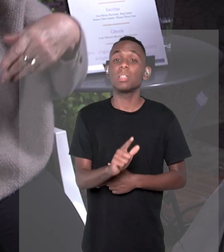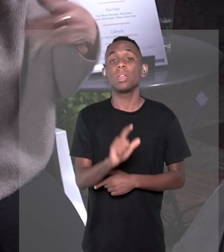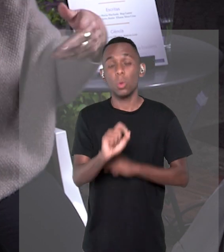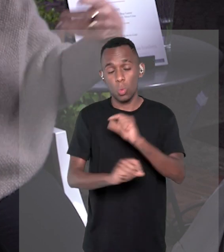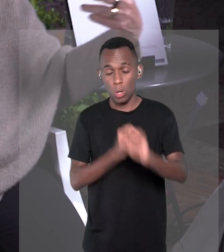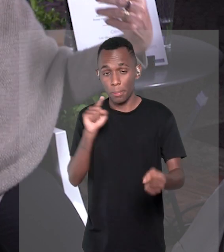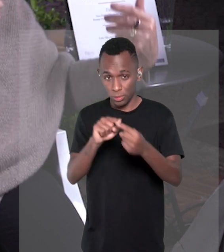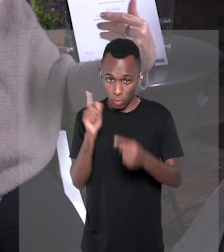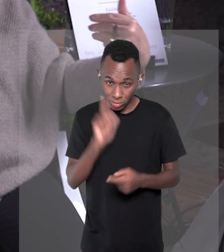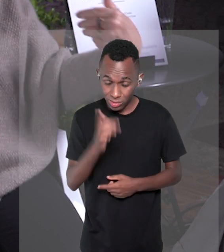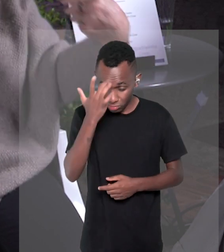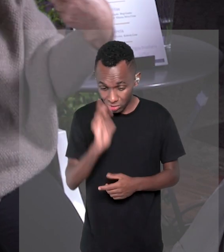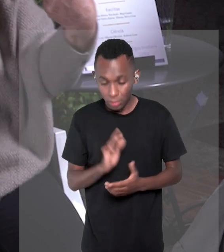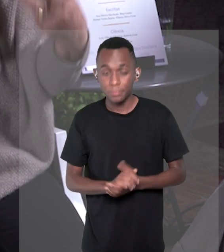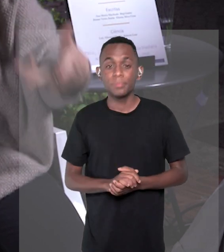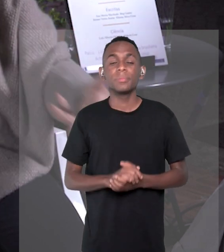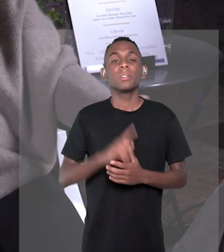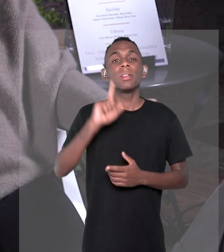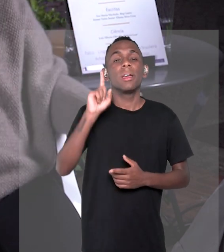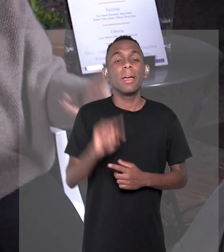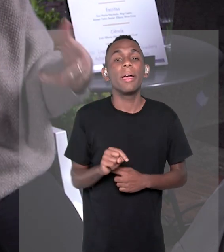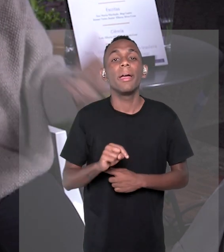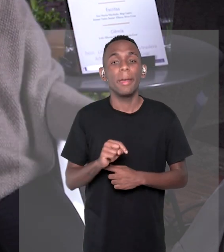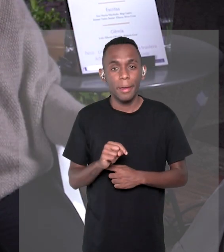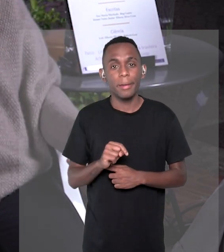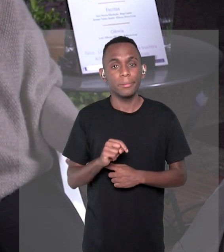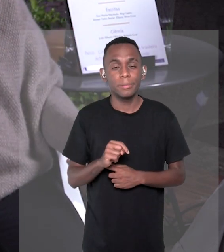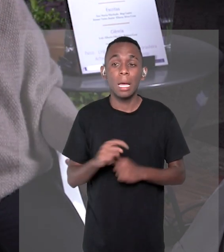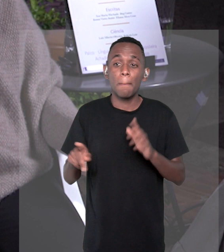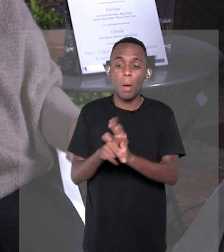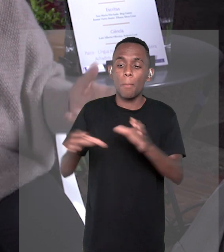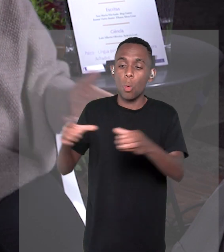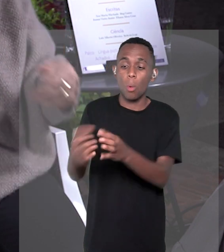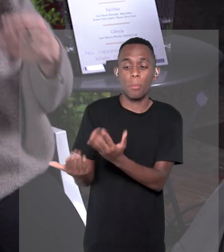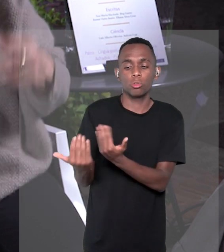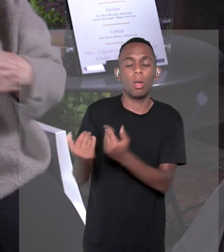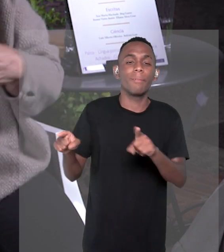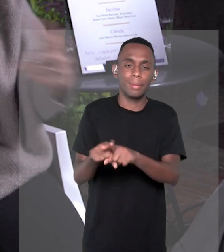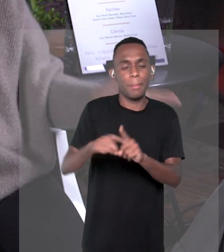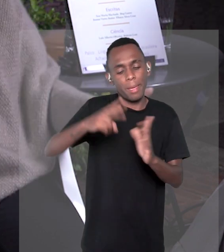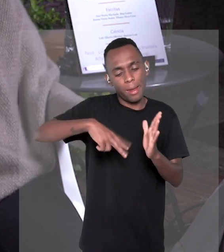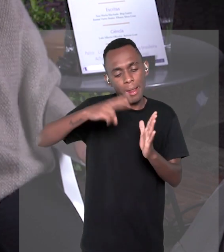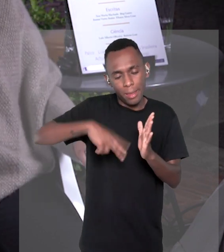exclusivamente para intelectuais ou para acadêmicos. Não. Ela é para aqueles que estão